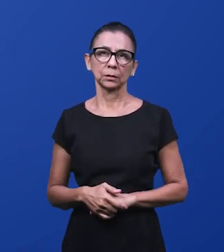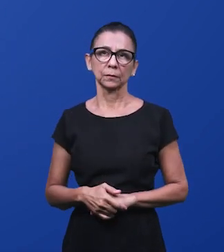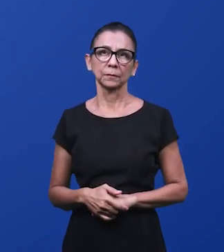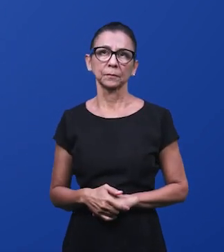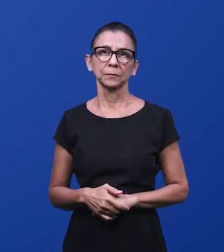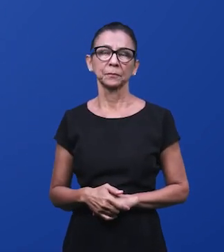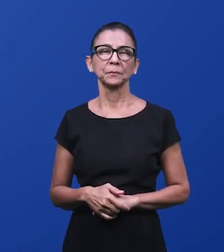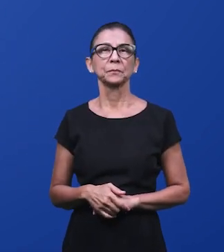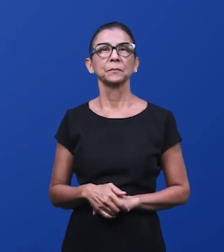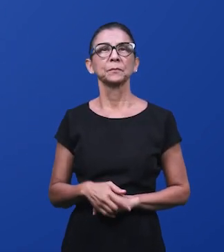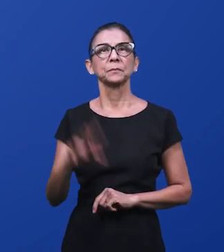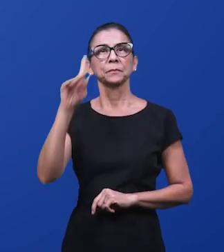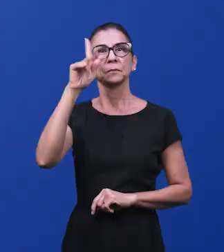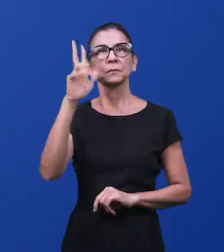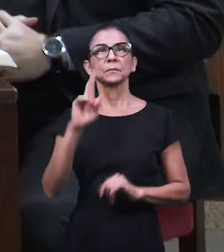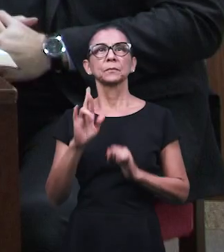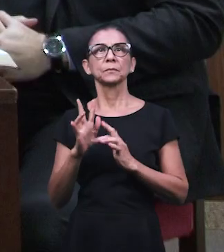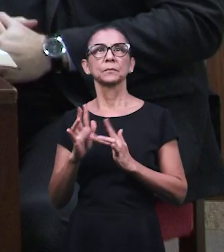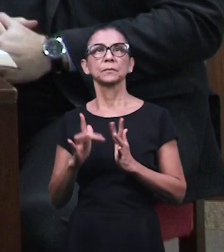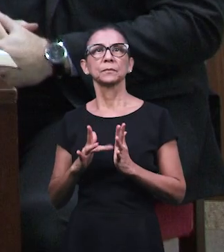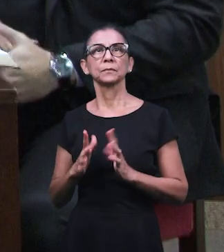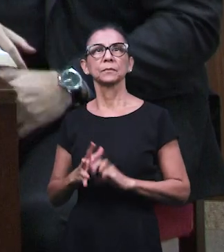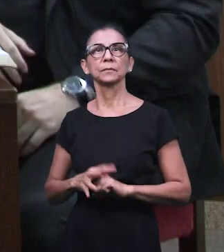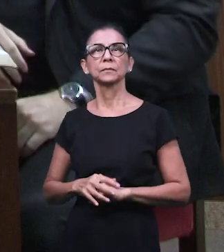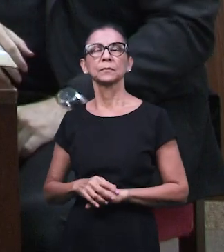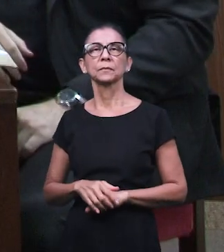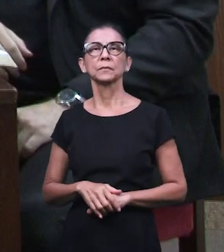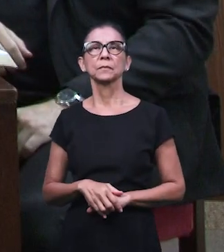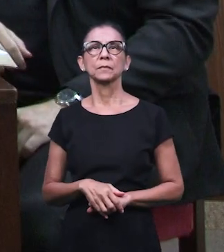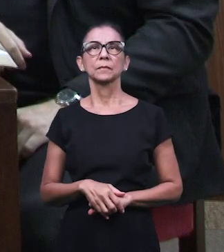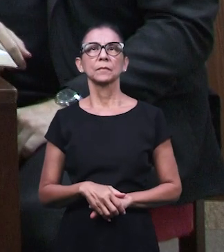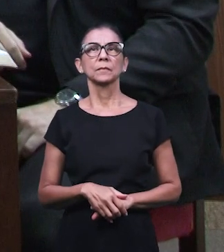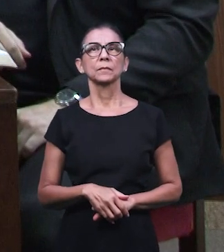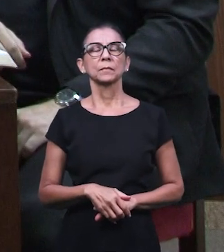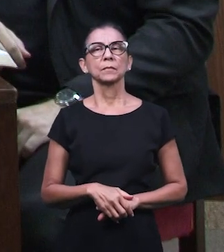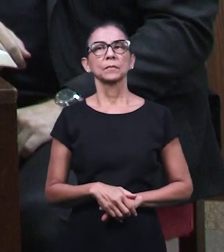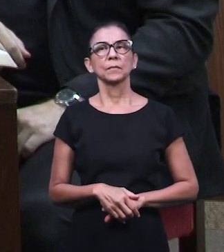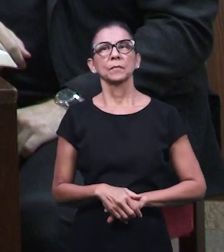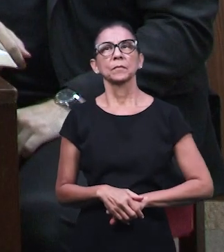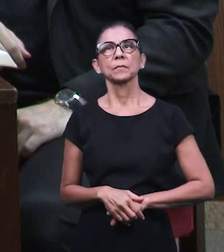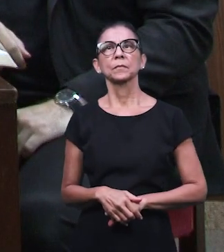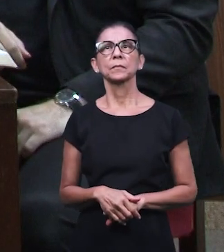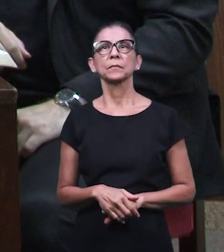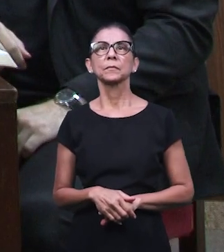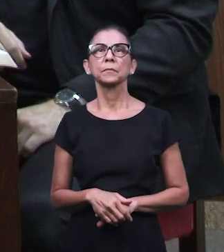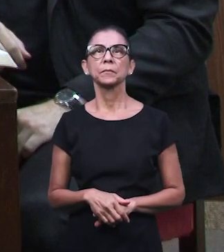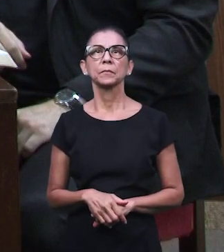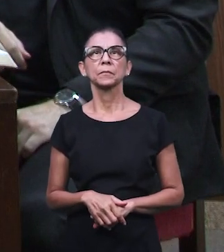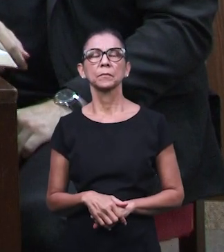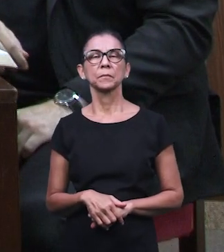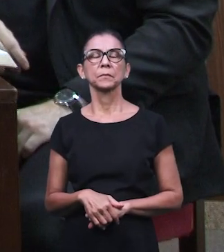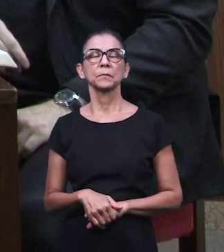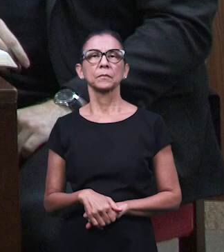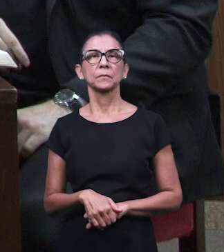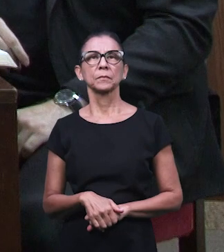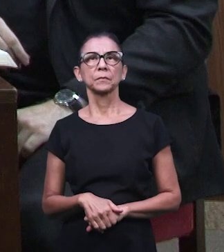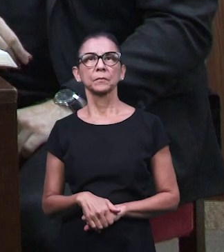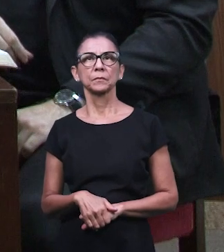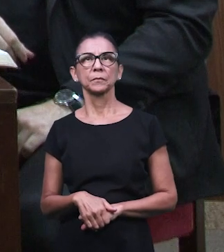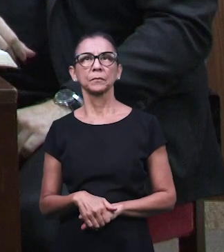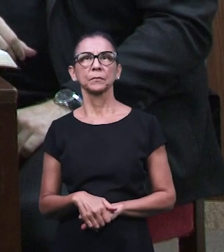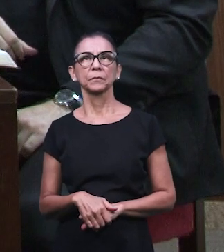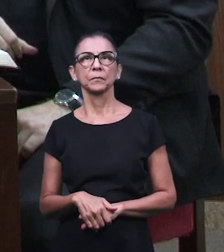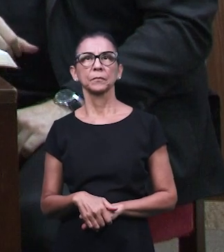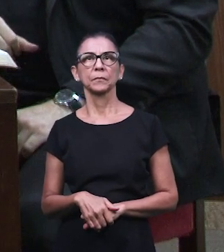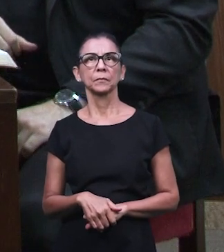a paz do Senhor Jesus. Amém. Bem, irmãos, mais uma vez, agradeço a você,